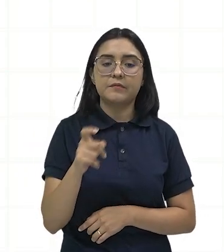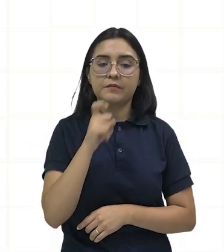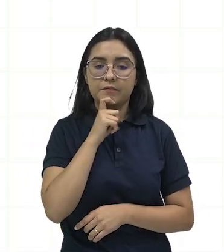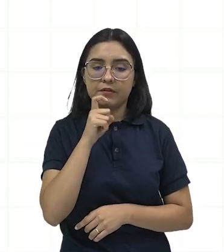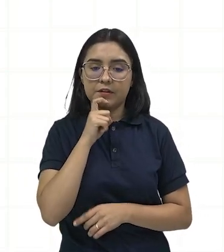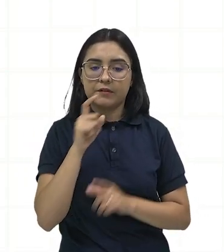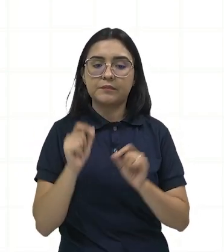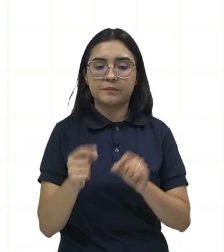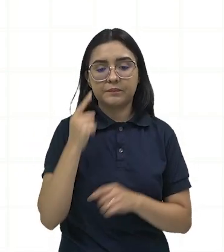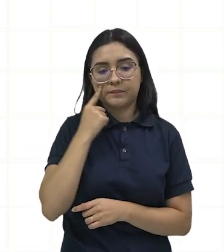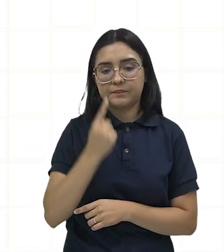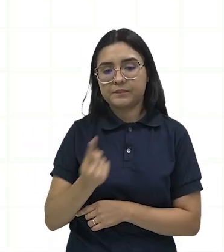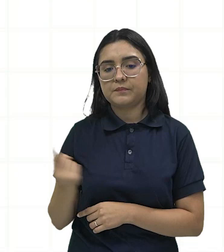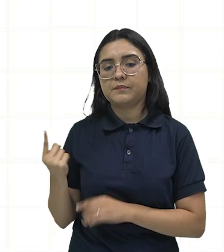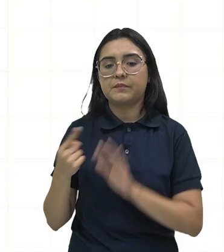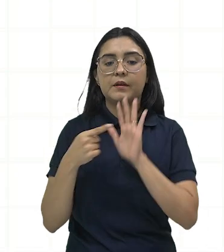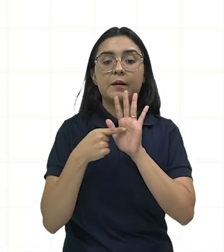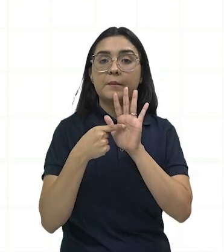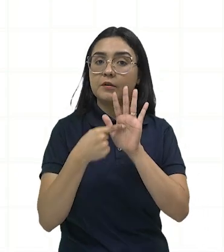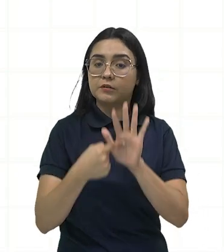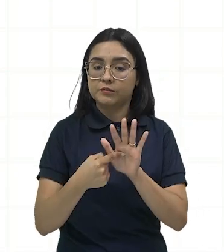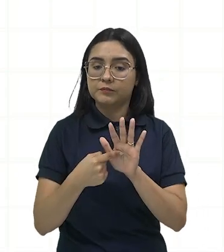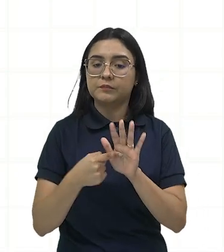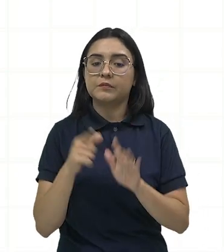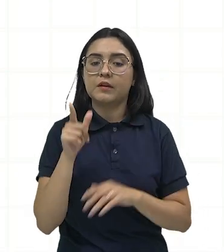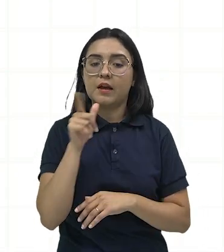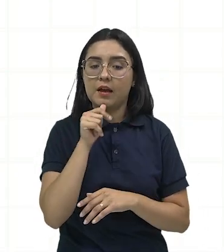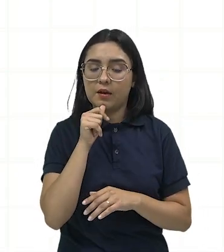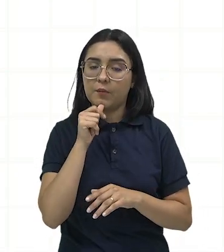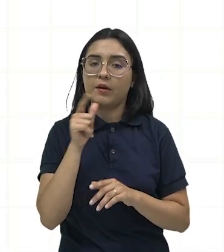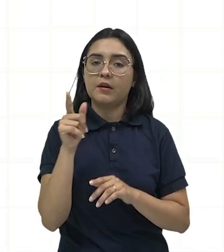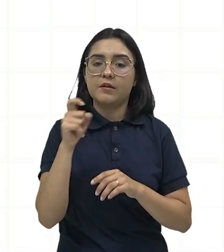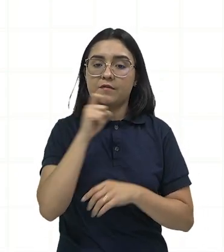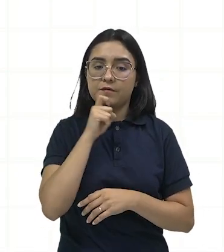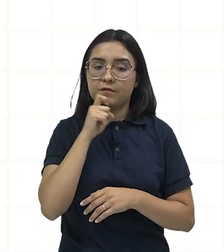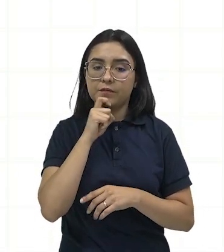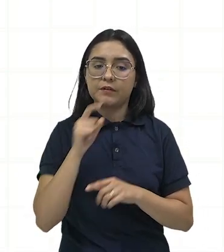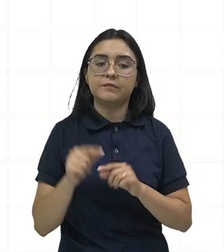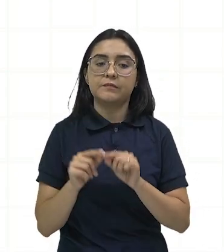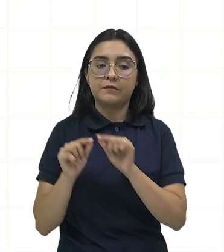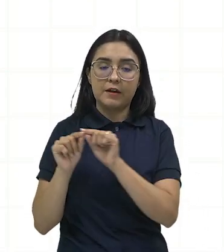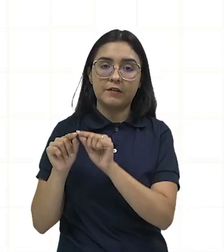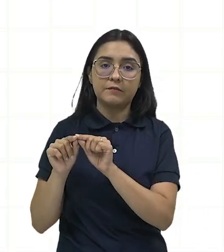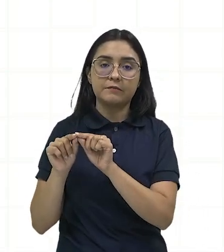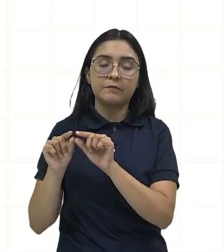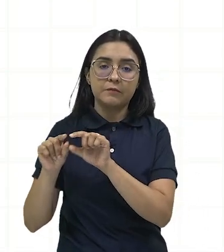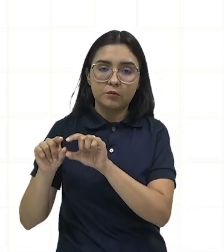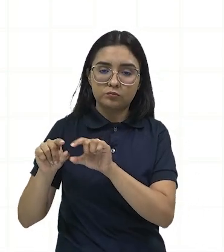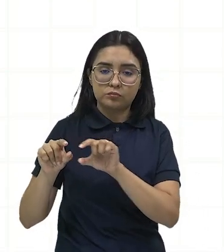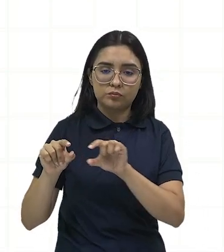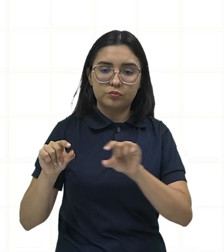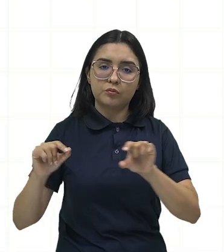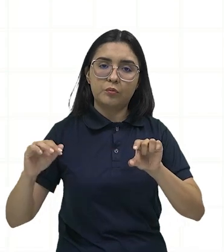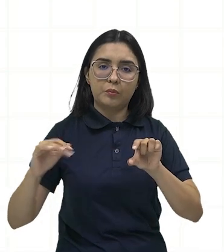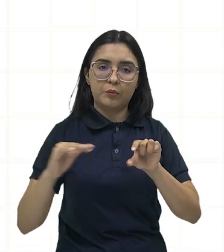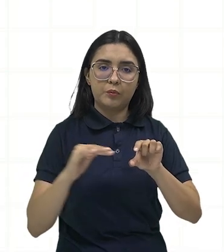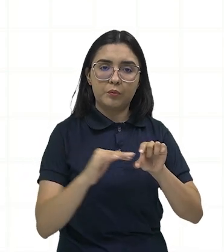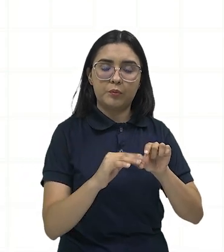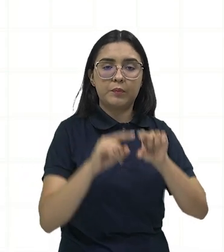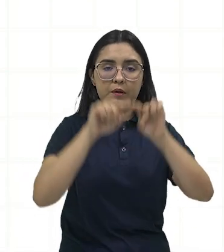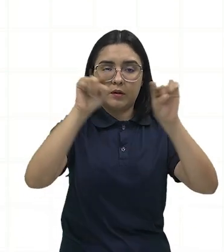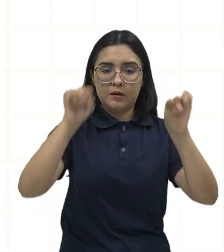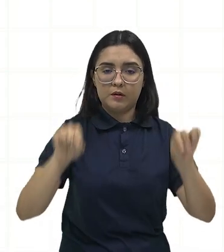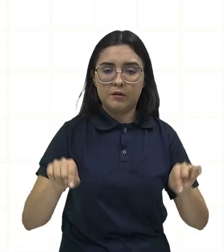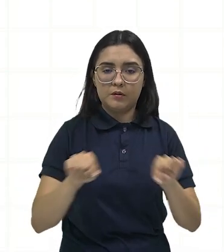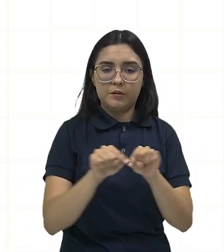Então, nós temos aqui o resfriamento da água, que vai voltar para a caldeira. E aí, com a